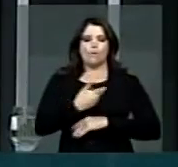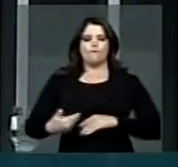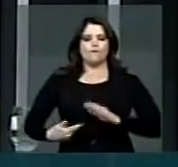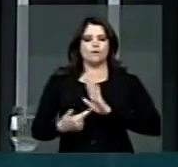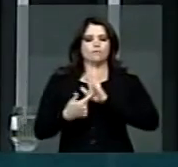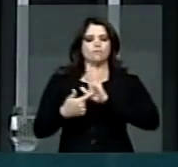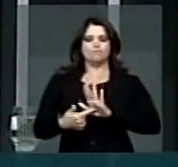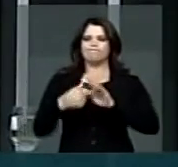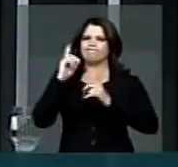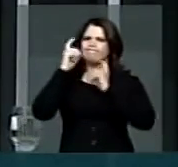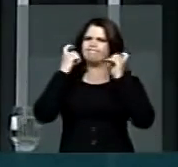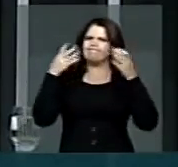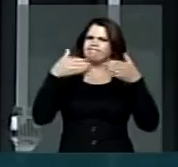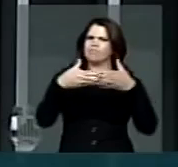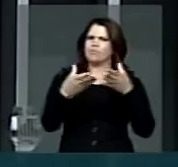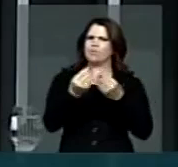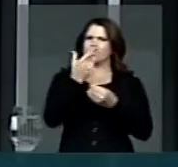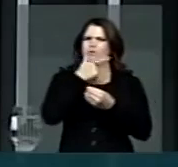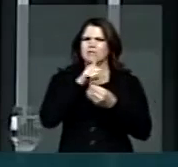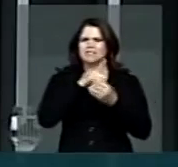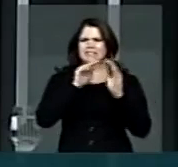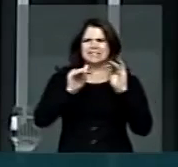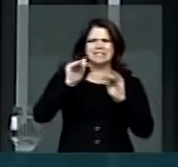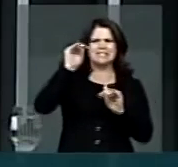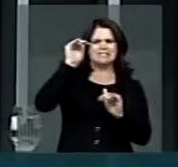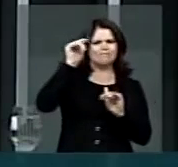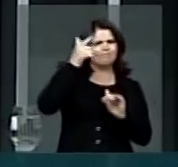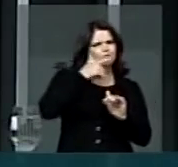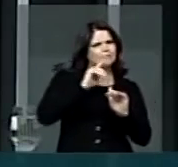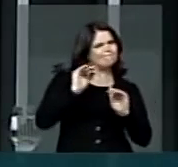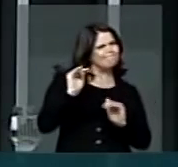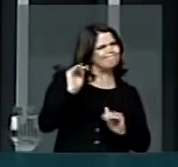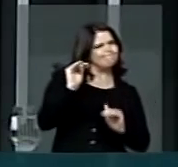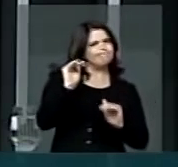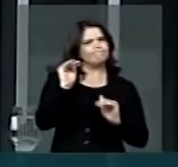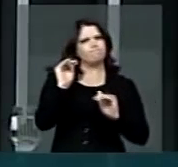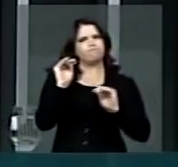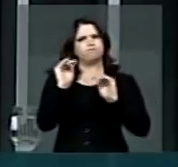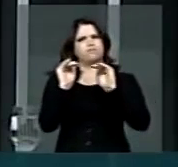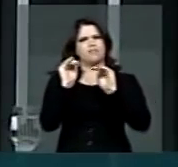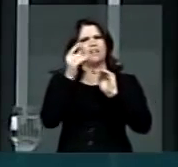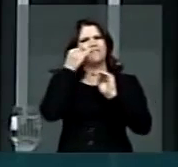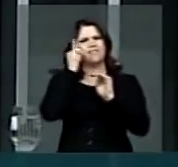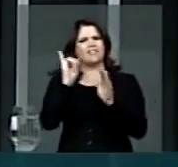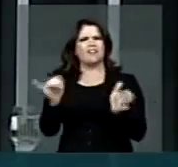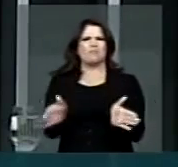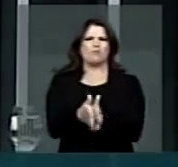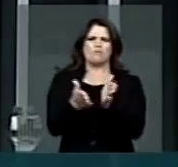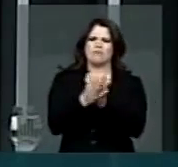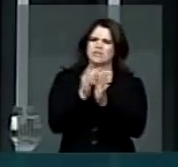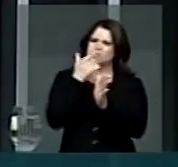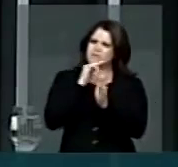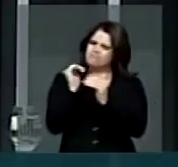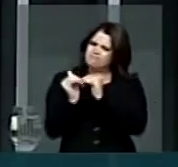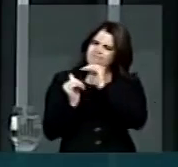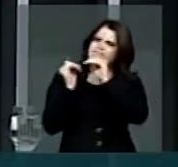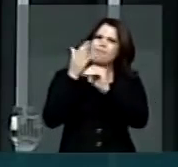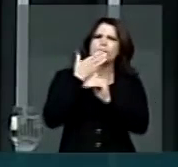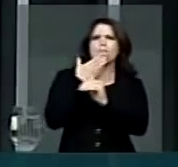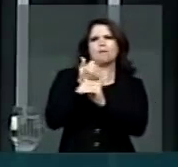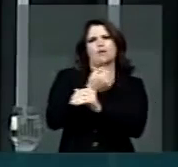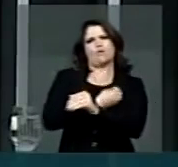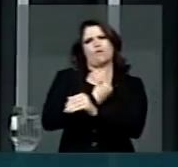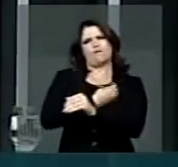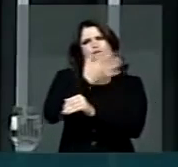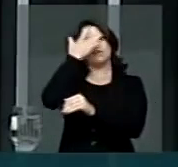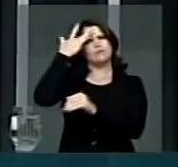tanta preocupação em reduzir as desigualdades, em combater a miséria e ao mesmo tempo promover o